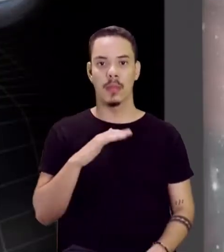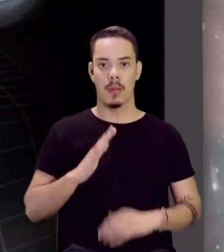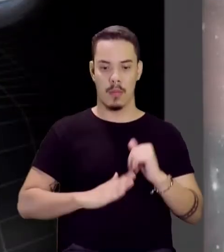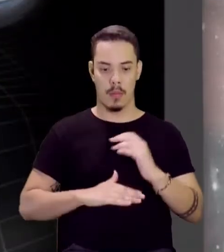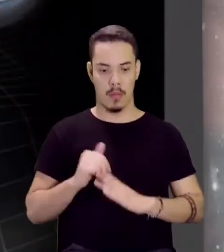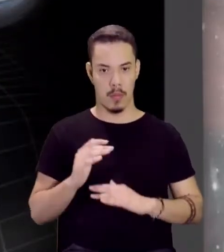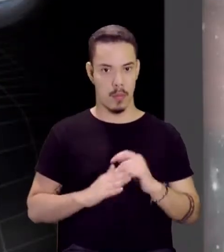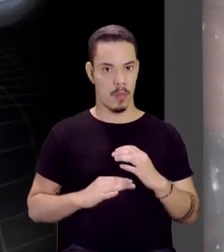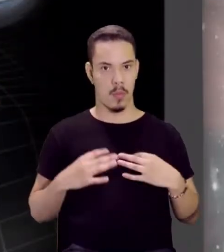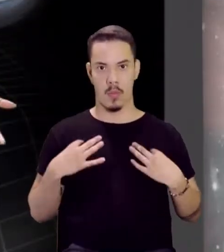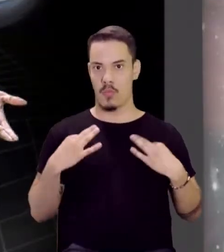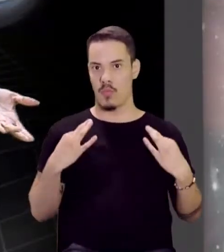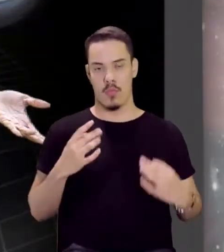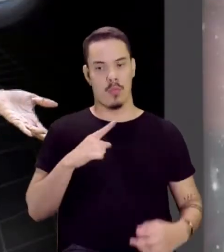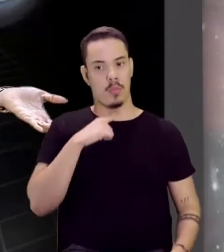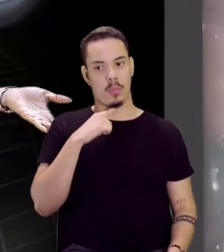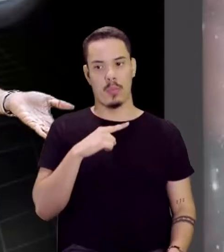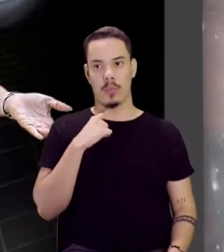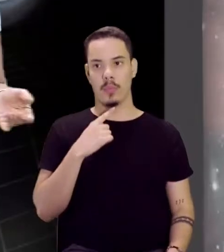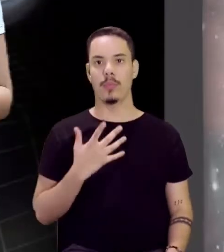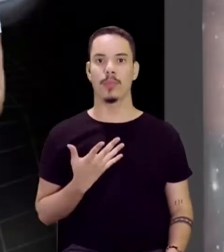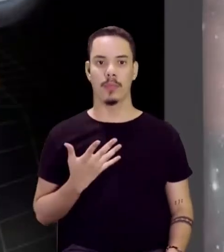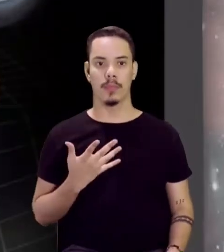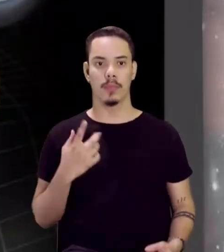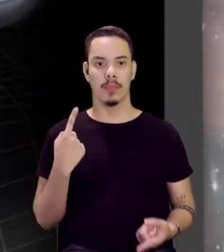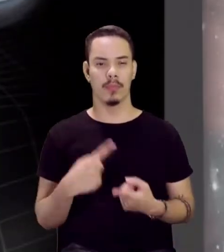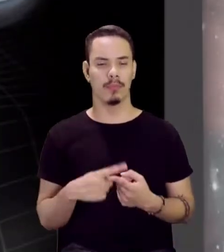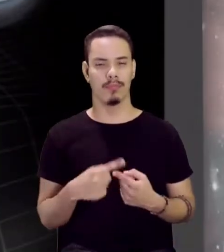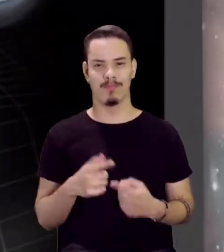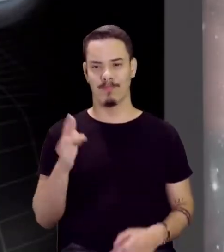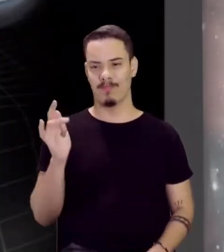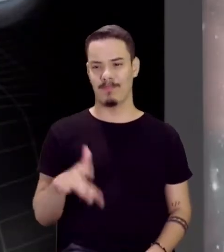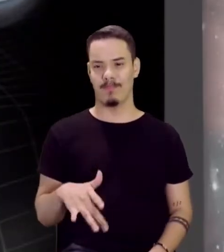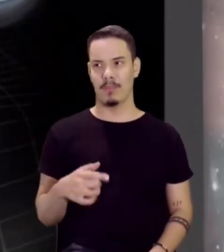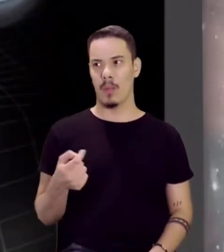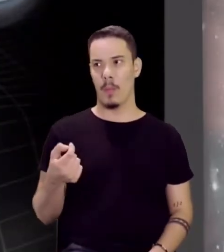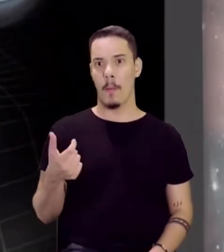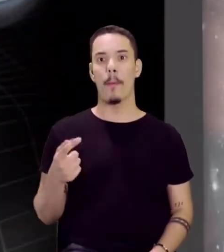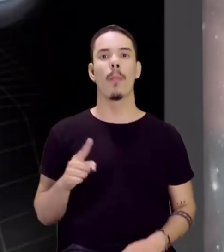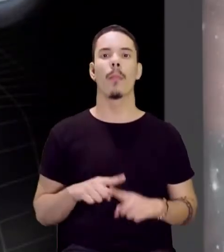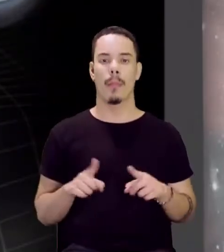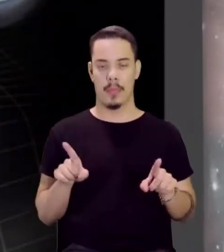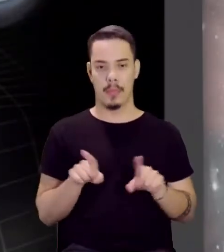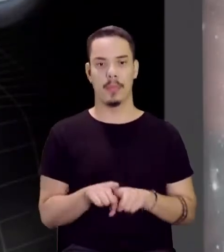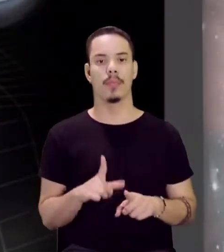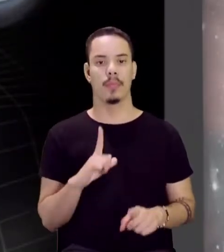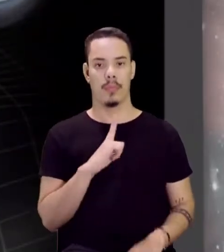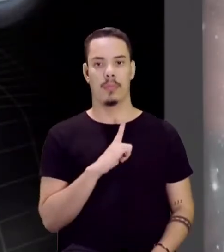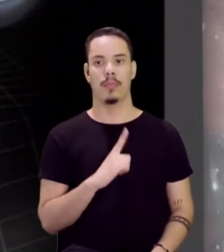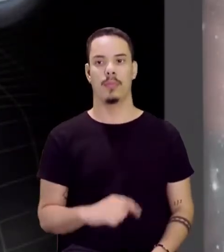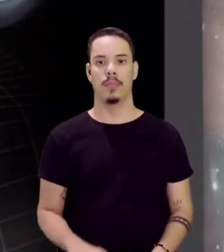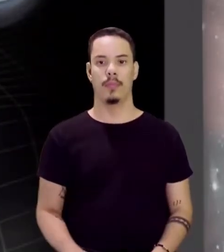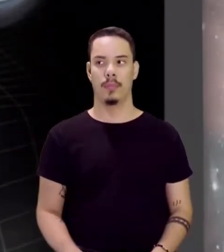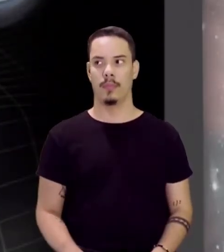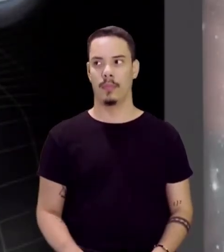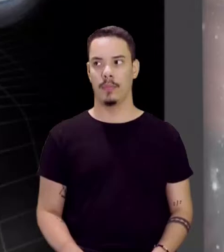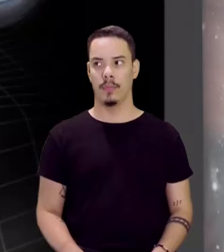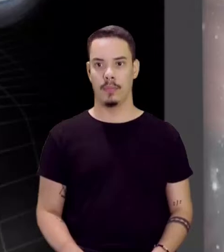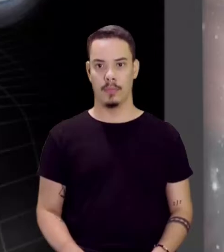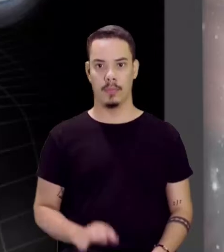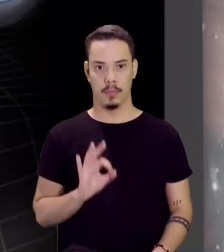Porque não dá, né? No mar vai ser uma coisa mínima, mas desloca de qualquer maneira. Exatamente. É certo?